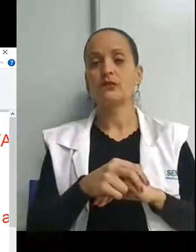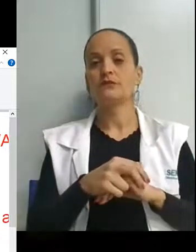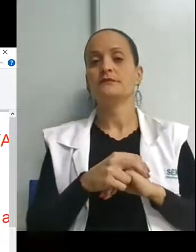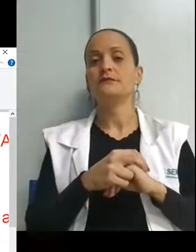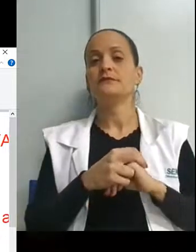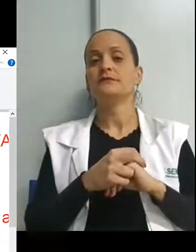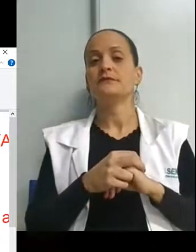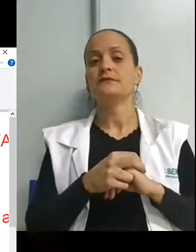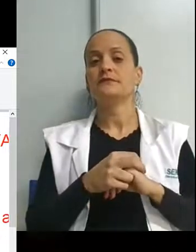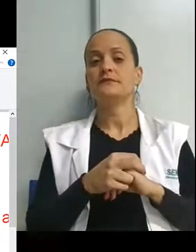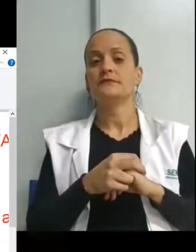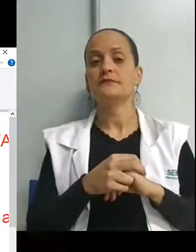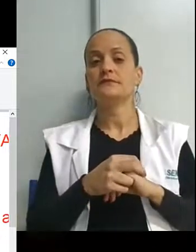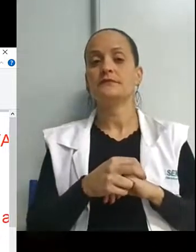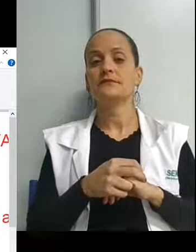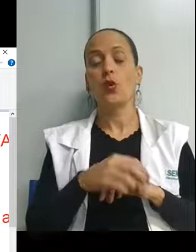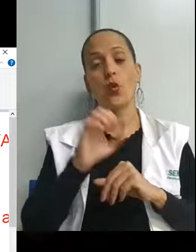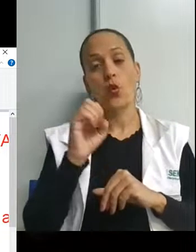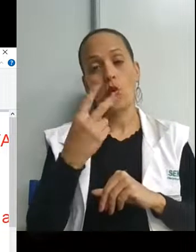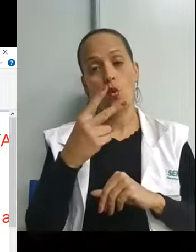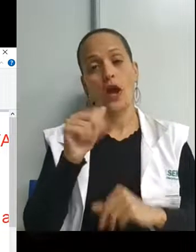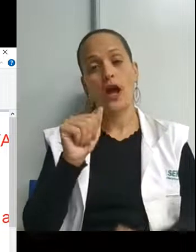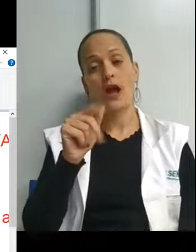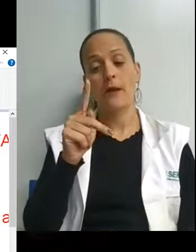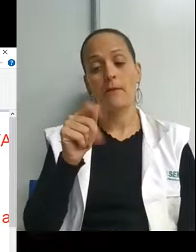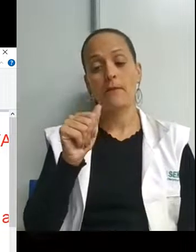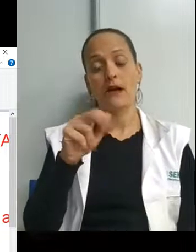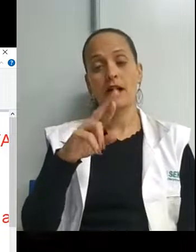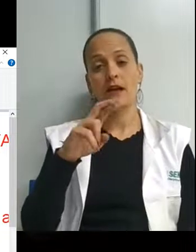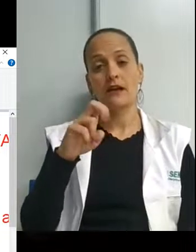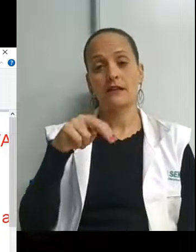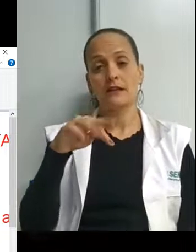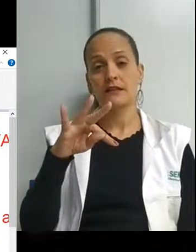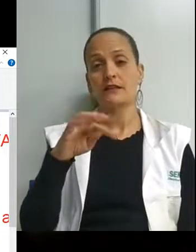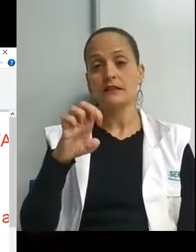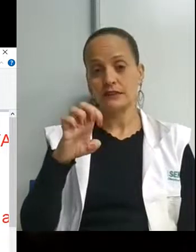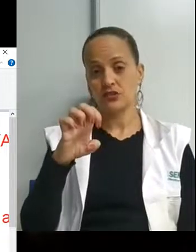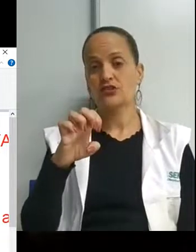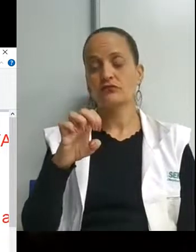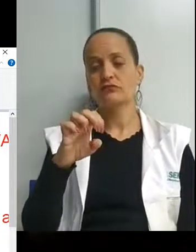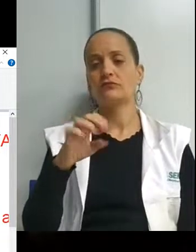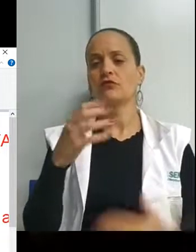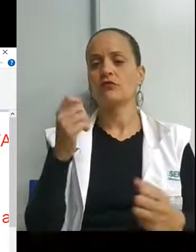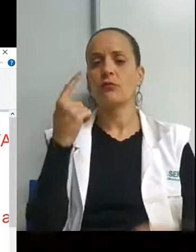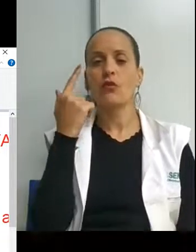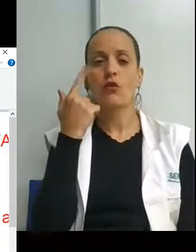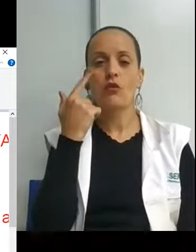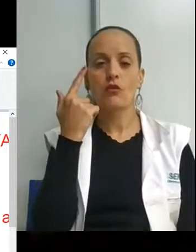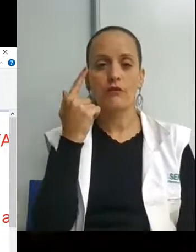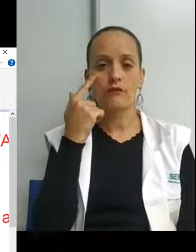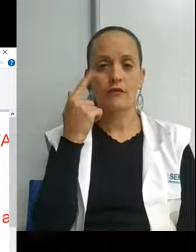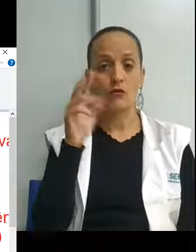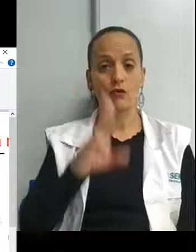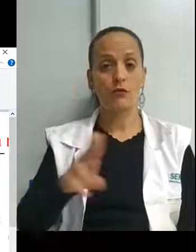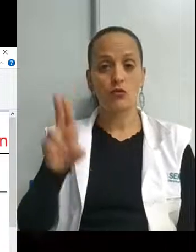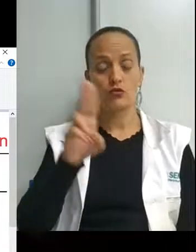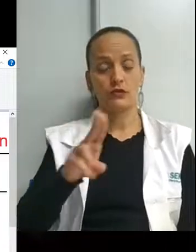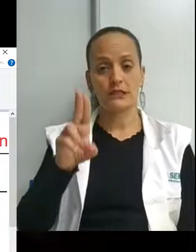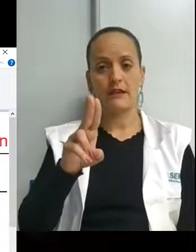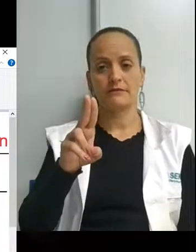no caso a aparente, ela pode ser utilizada nesse caso aqui também. Então, vamos aqui usar esse valor, ó, de